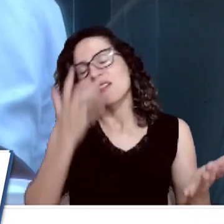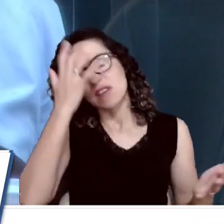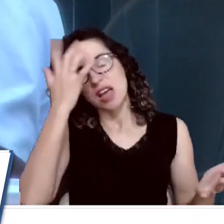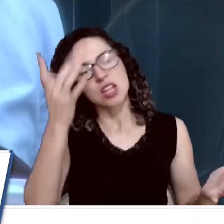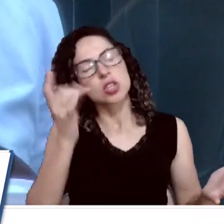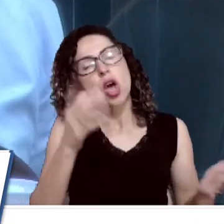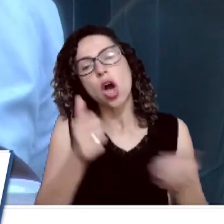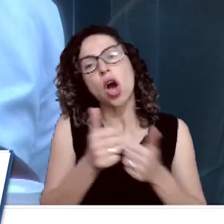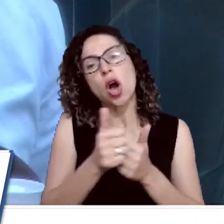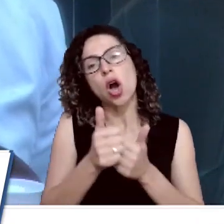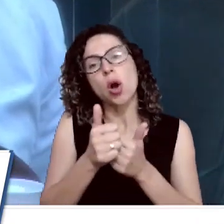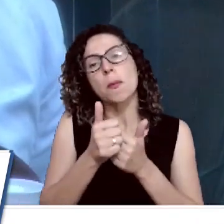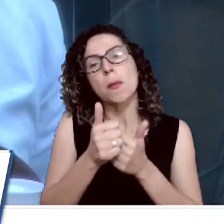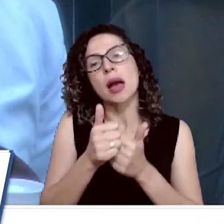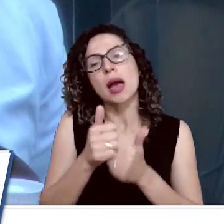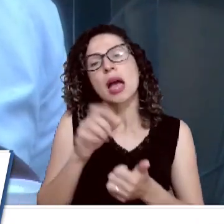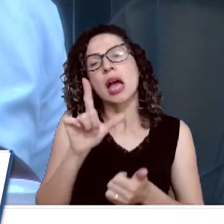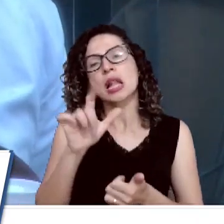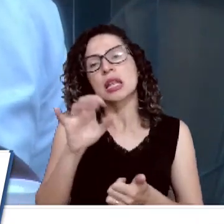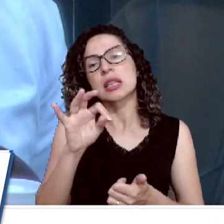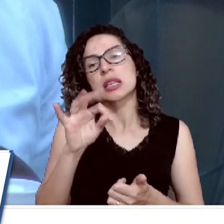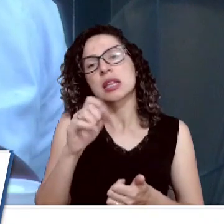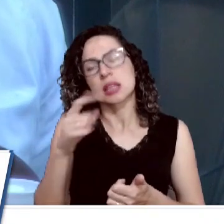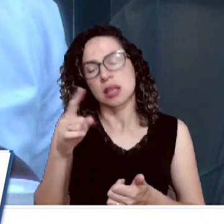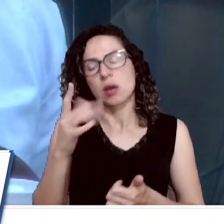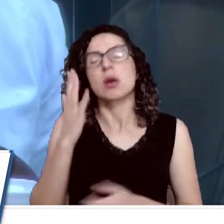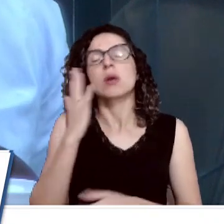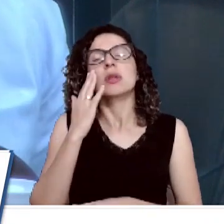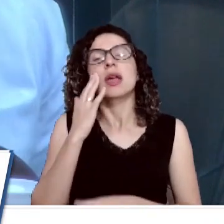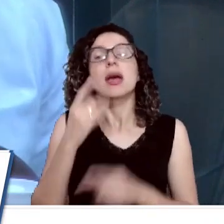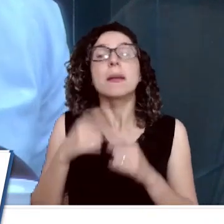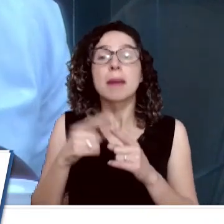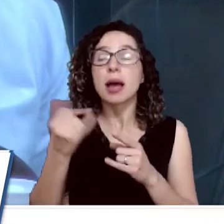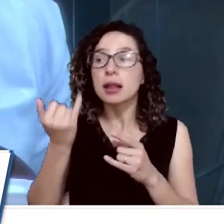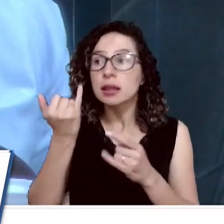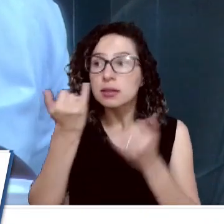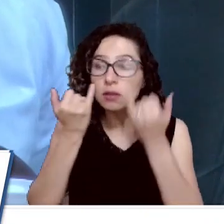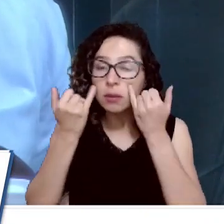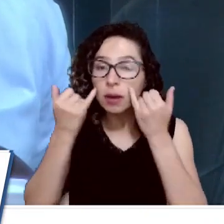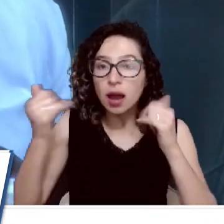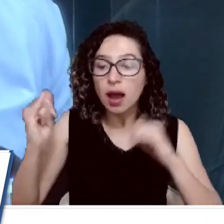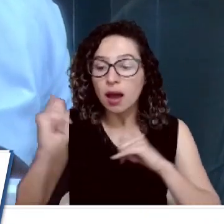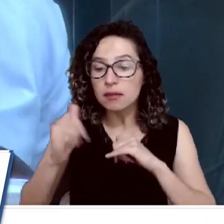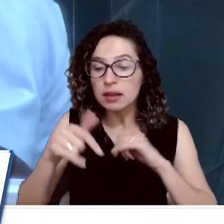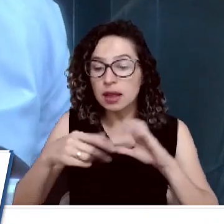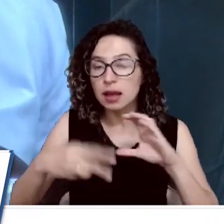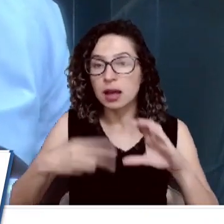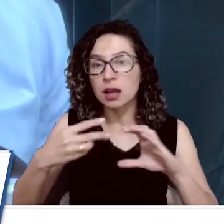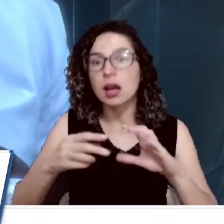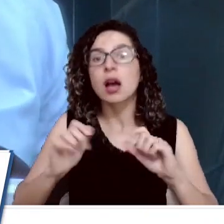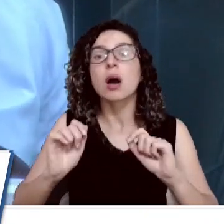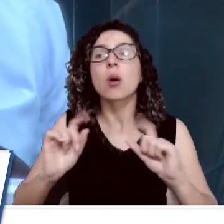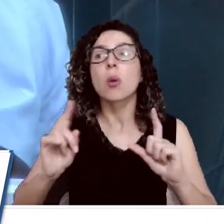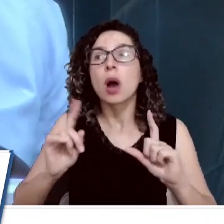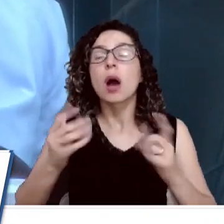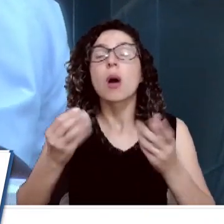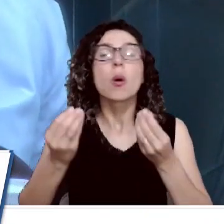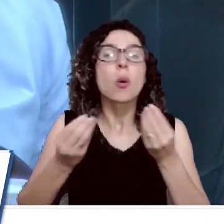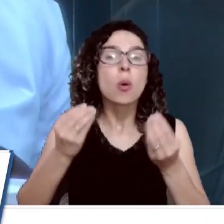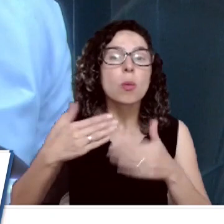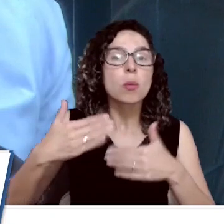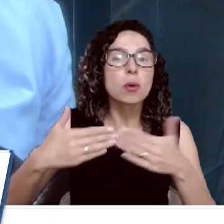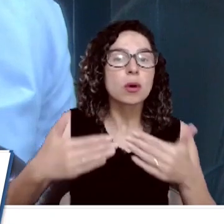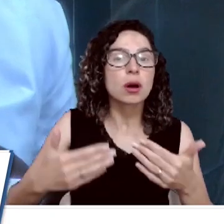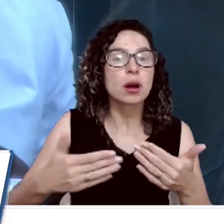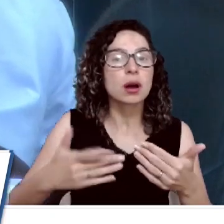pela licitação. Eu sei disso, mas tem que informar essa Casa de Leis como está o andamento